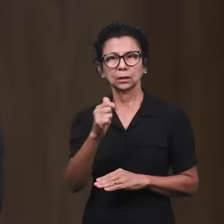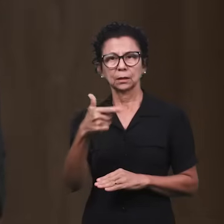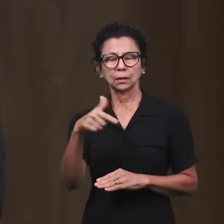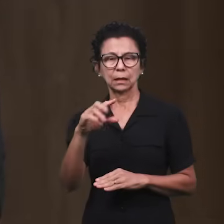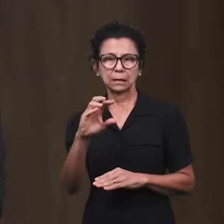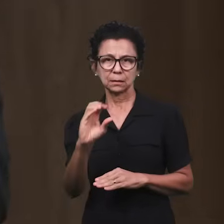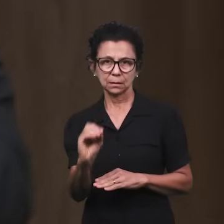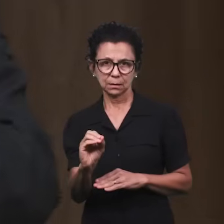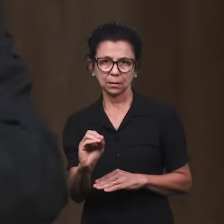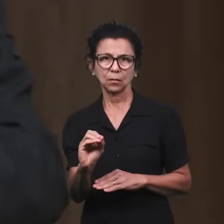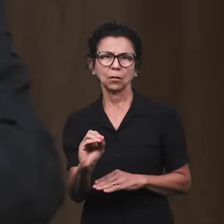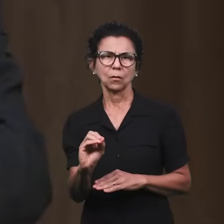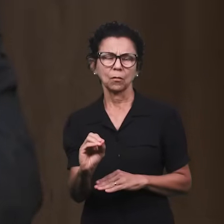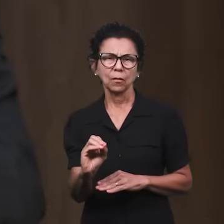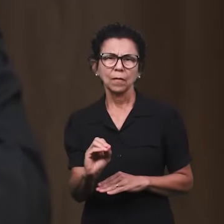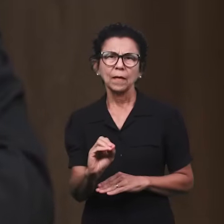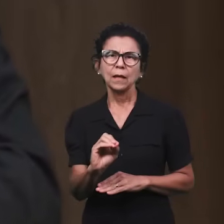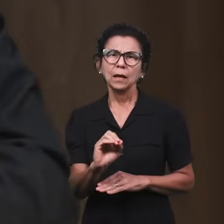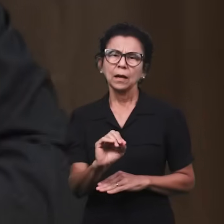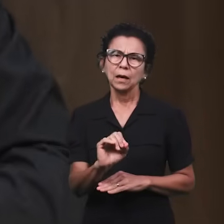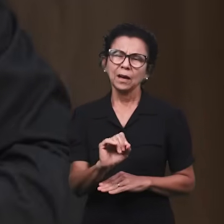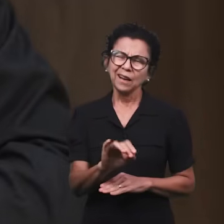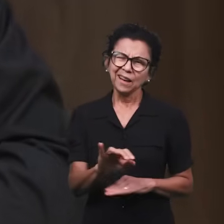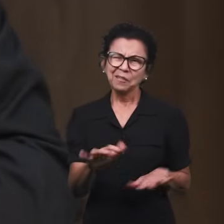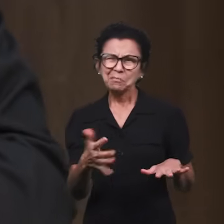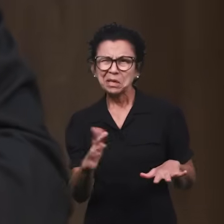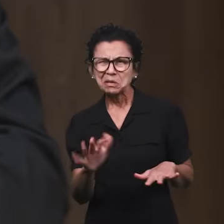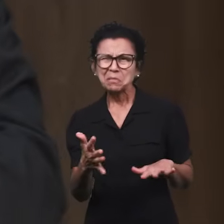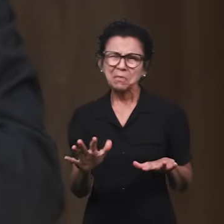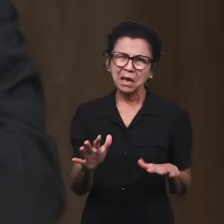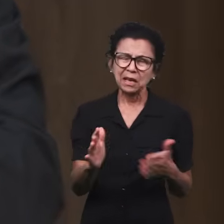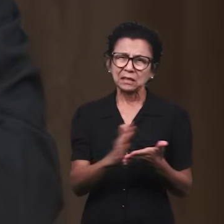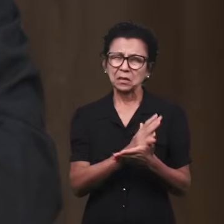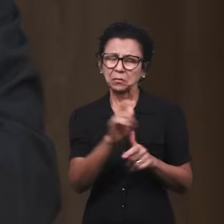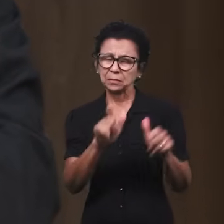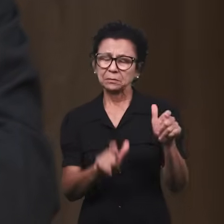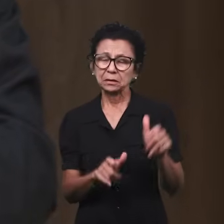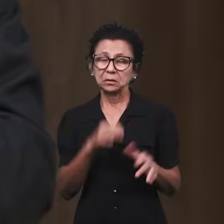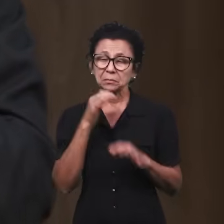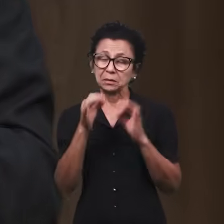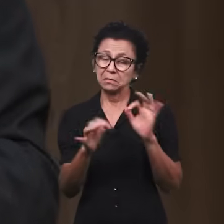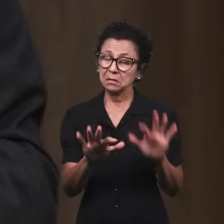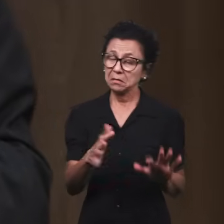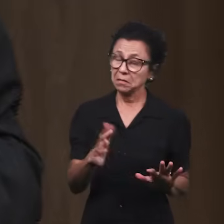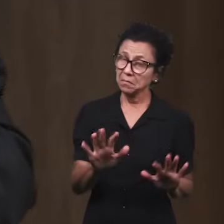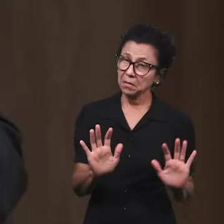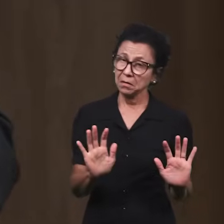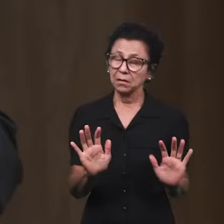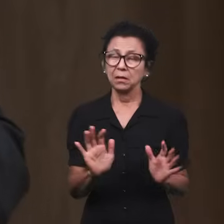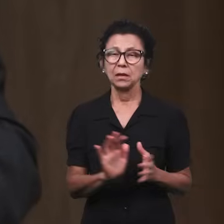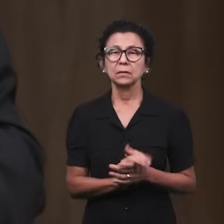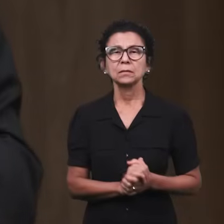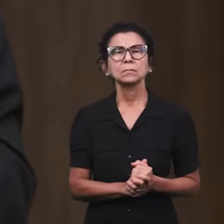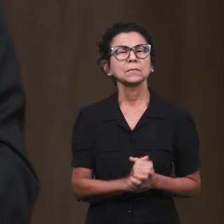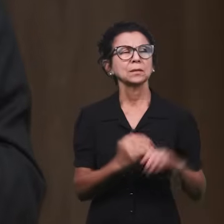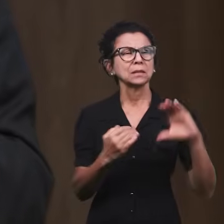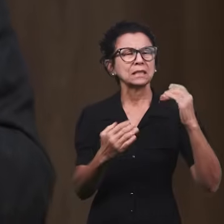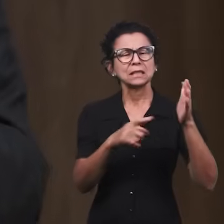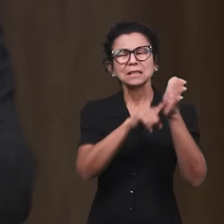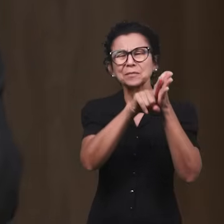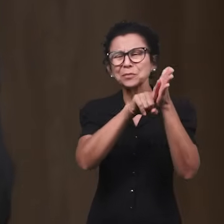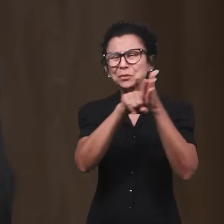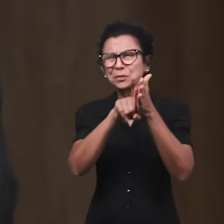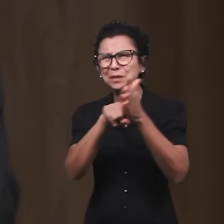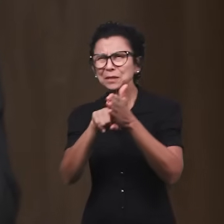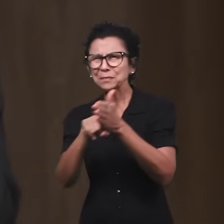não, reconhecem que produz, mas que nem tanto assim. E há algumas pesquisas, há muitas pesquisas em andamento